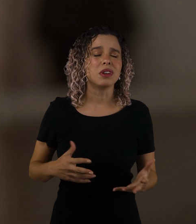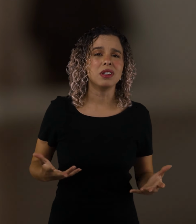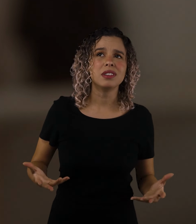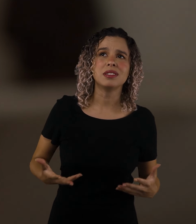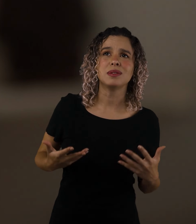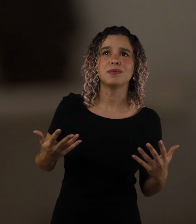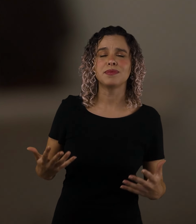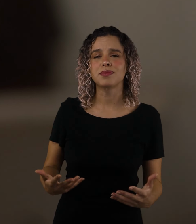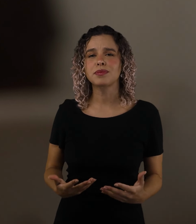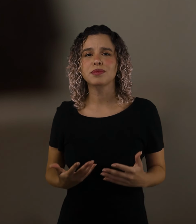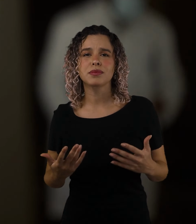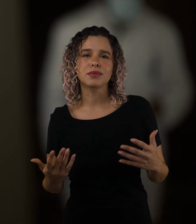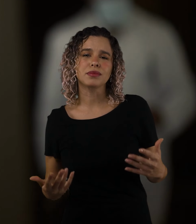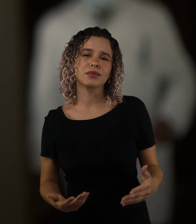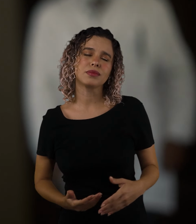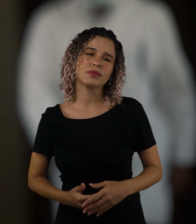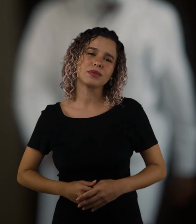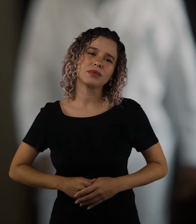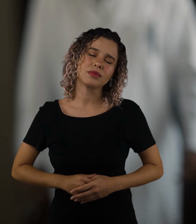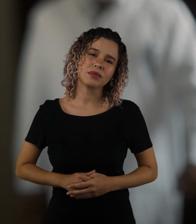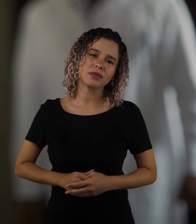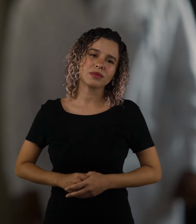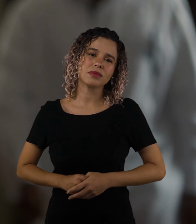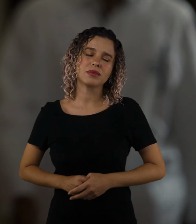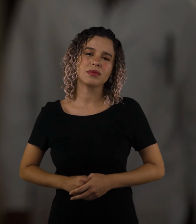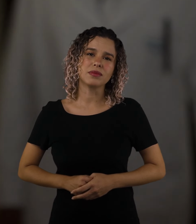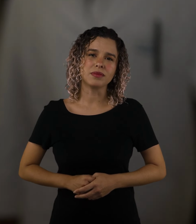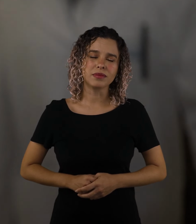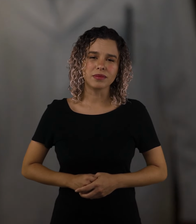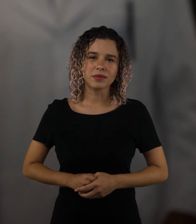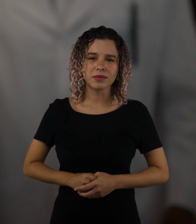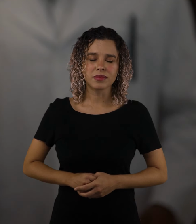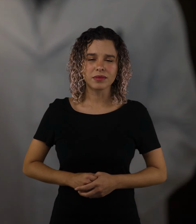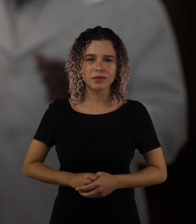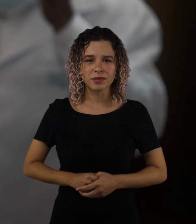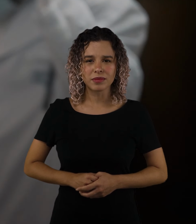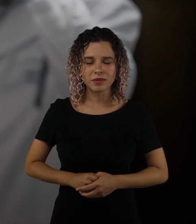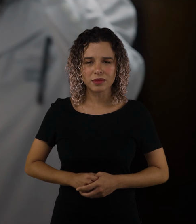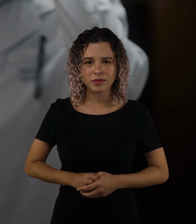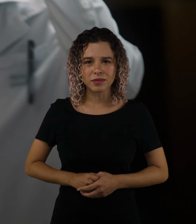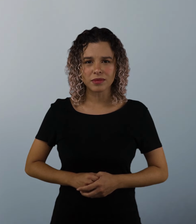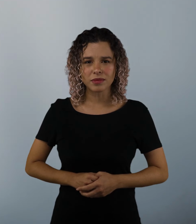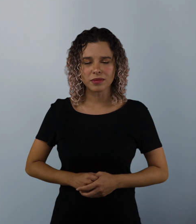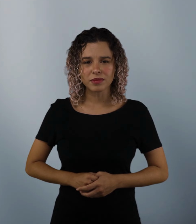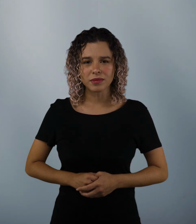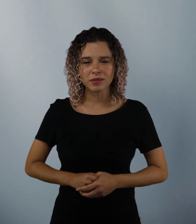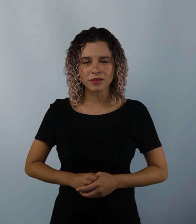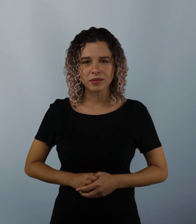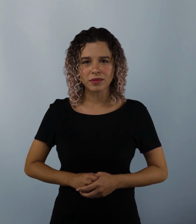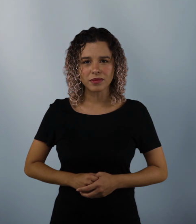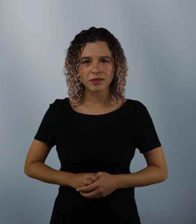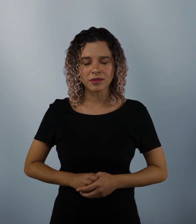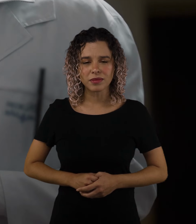Uma luz branca ilumina de cima, ao fundo desfocada, a imagem de uma santa. O médico vem até ela e